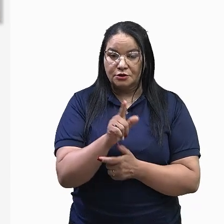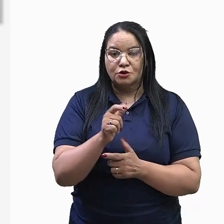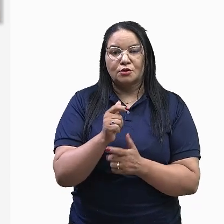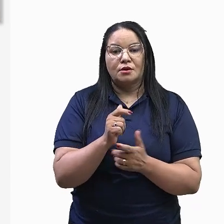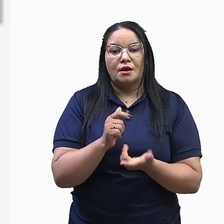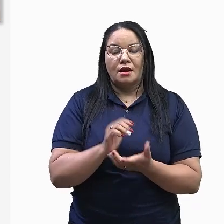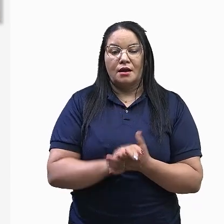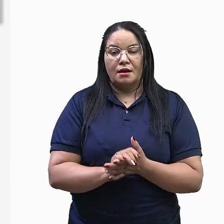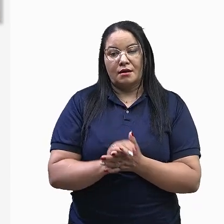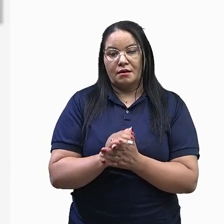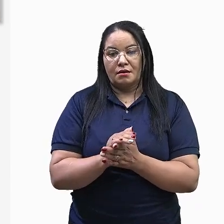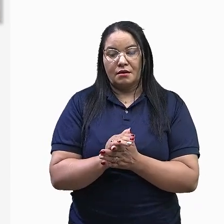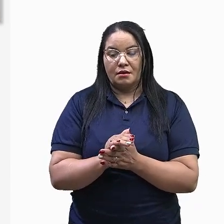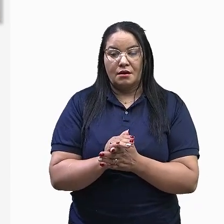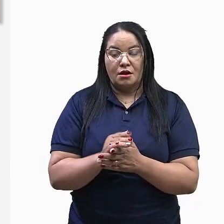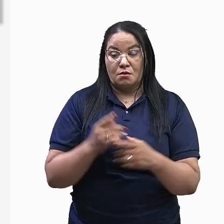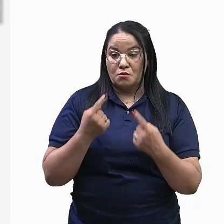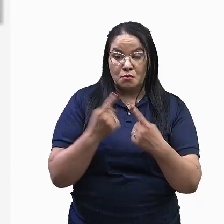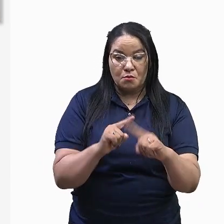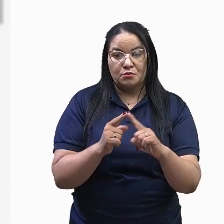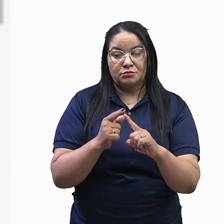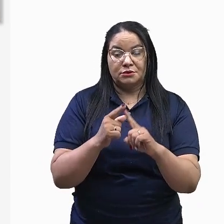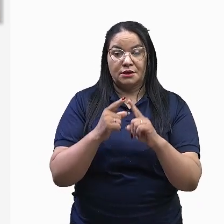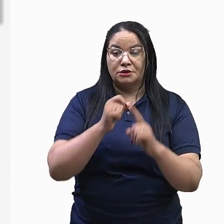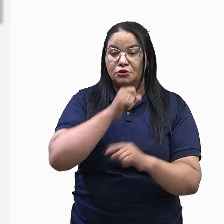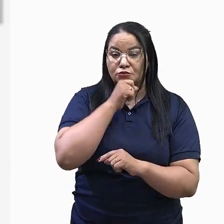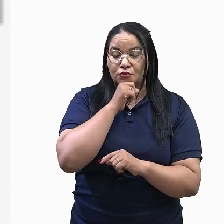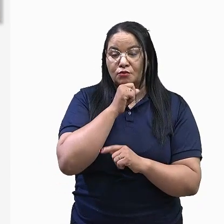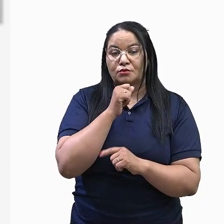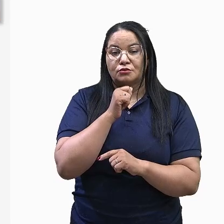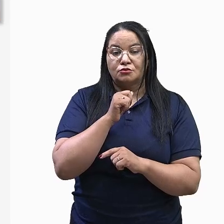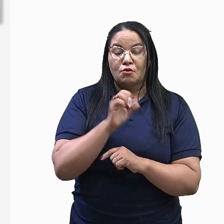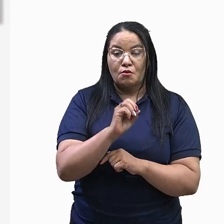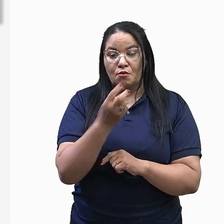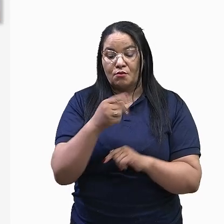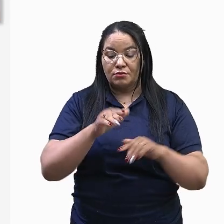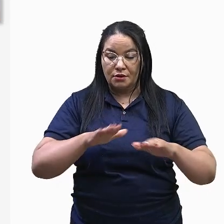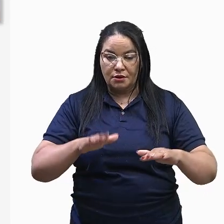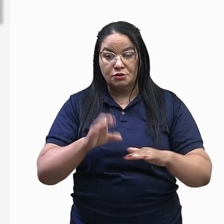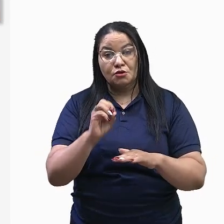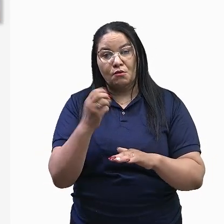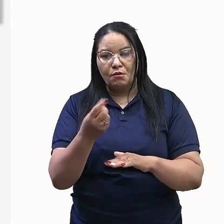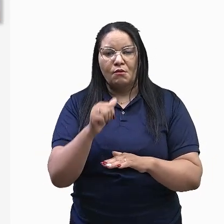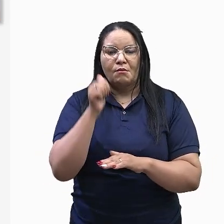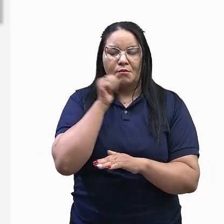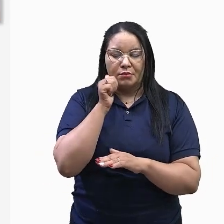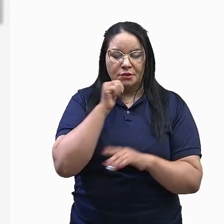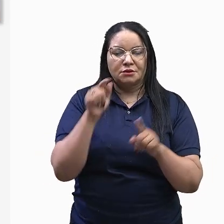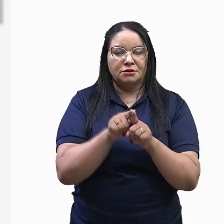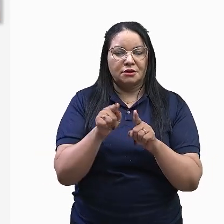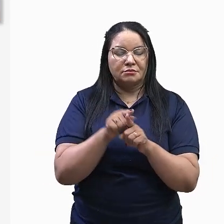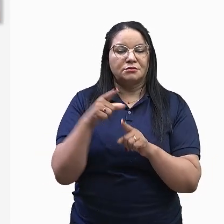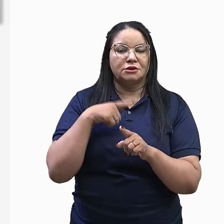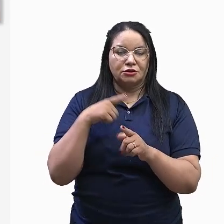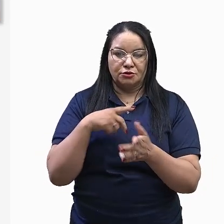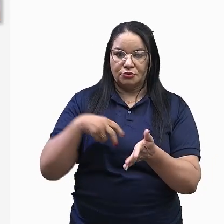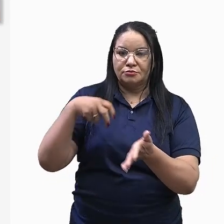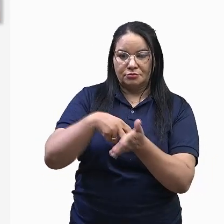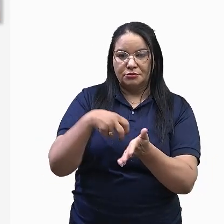contra o idoso, contra a criança, contra a mulher, não é? Então, esses